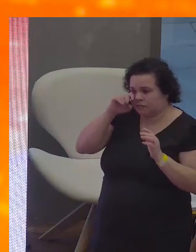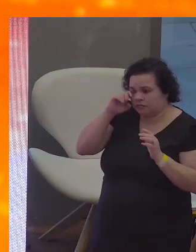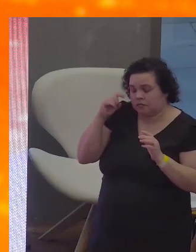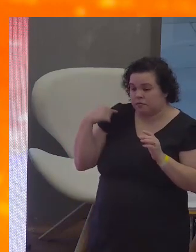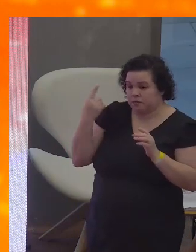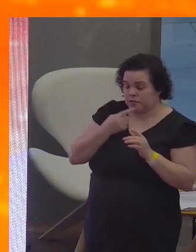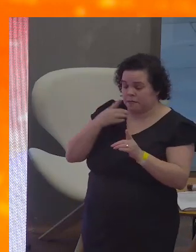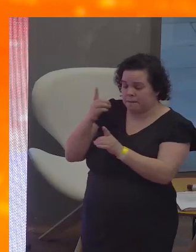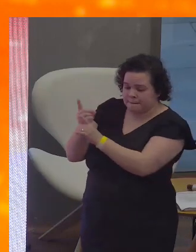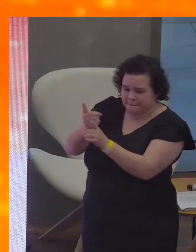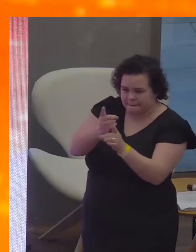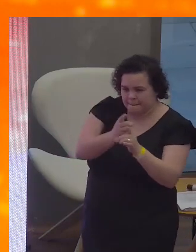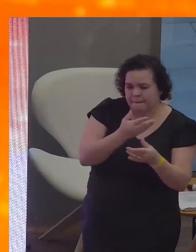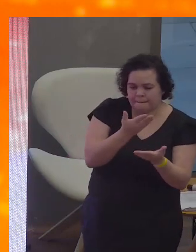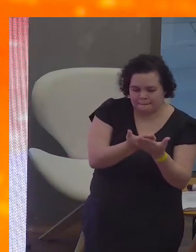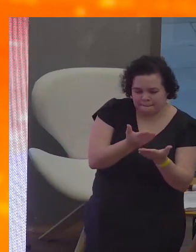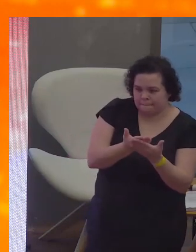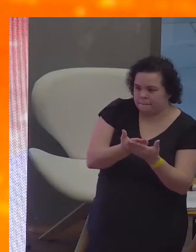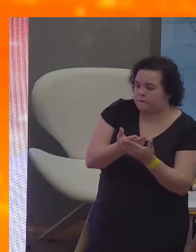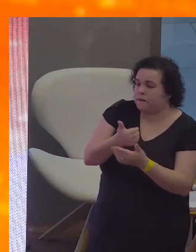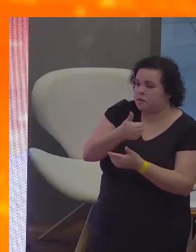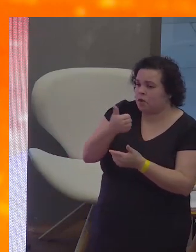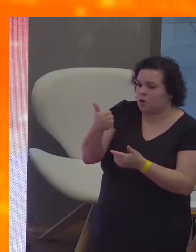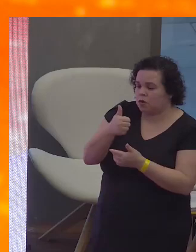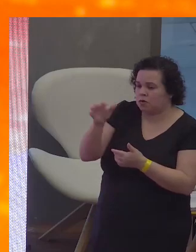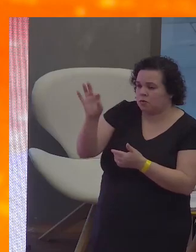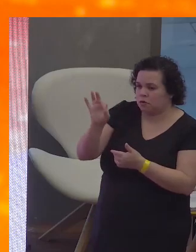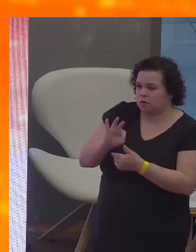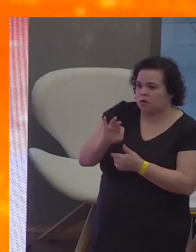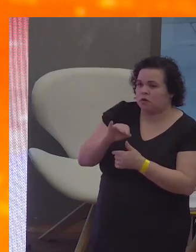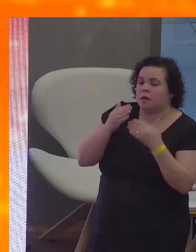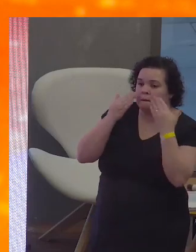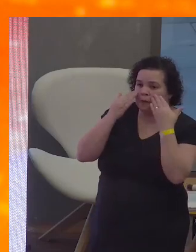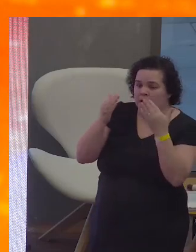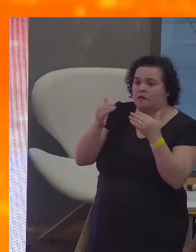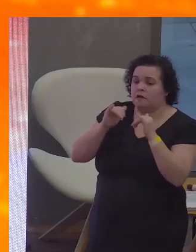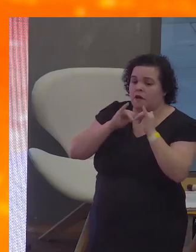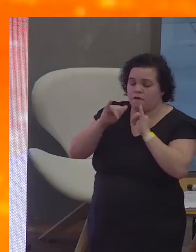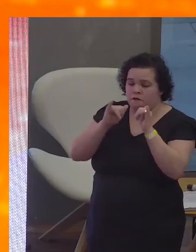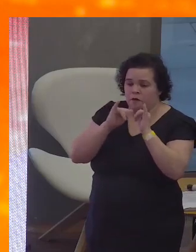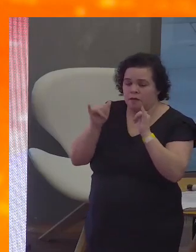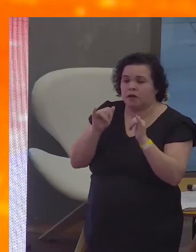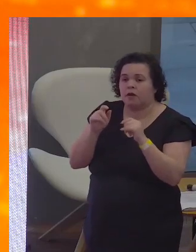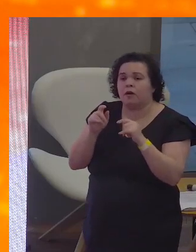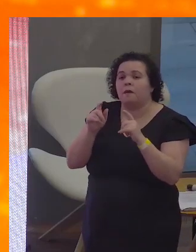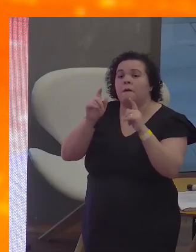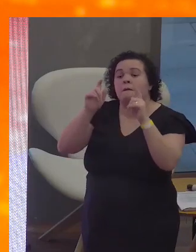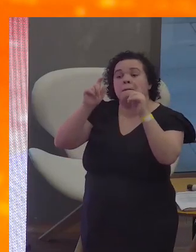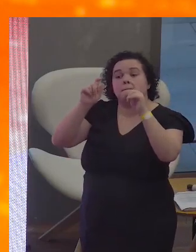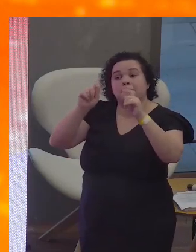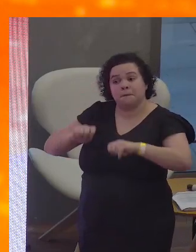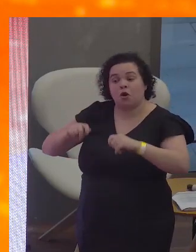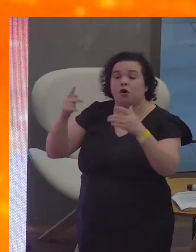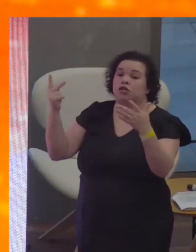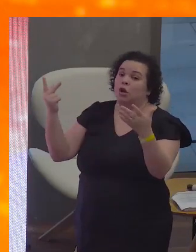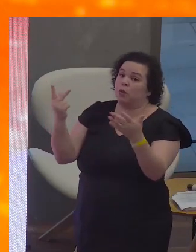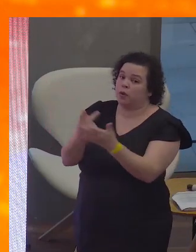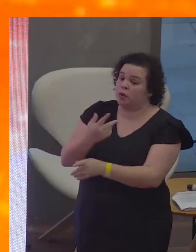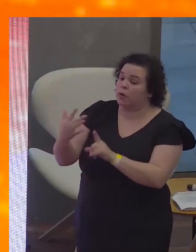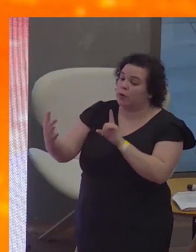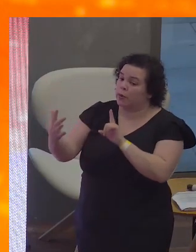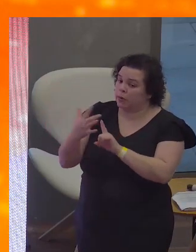encontrou nesse estudo? Né? Enquanto que 11% apresentavam informações como possíveis reações adversas e